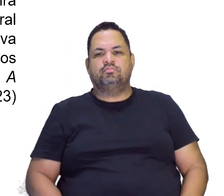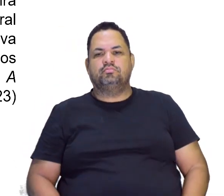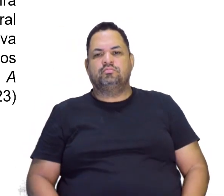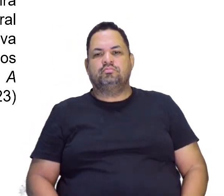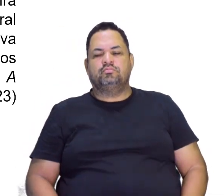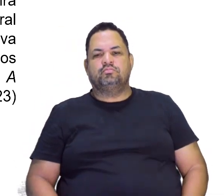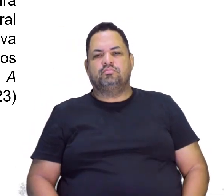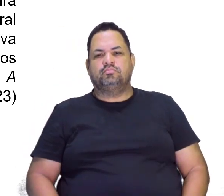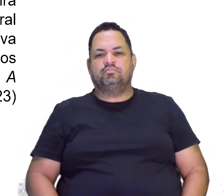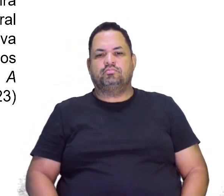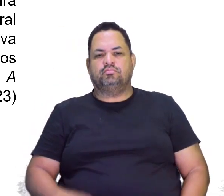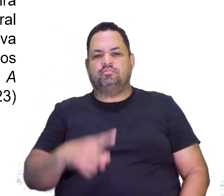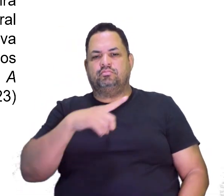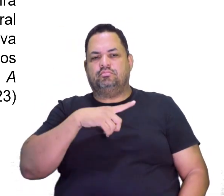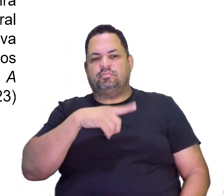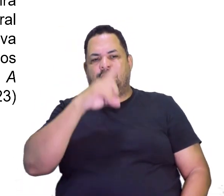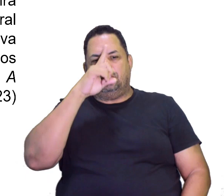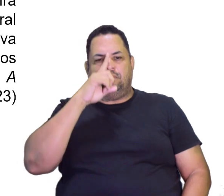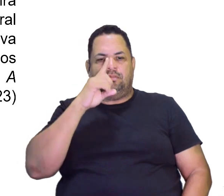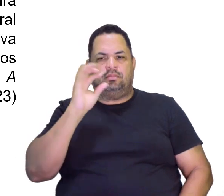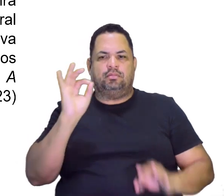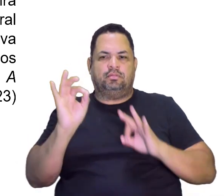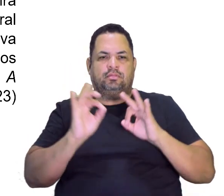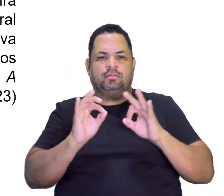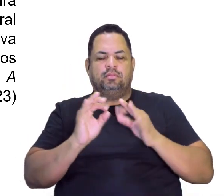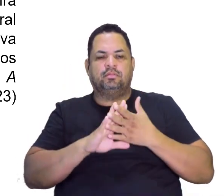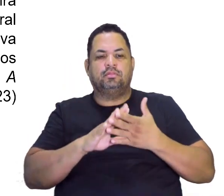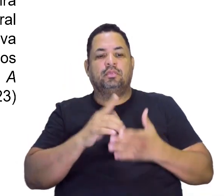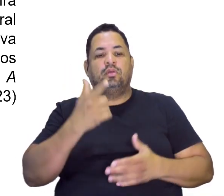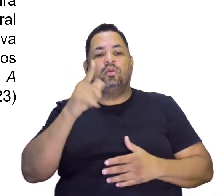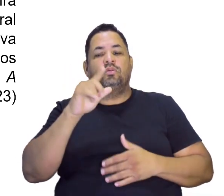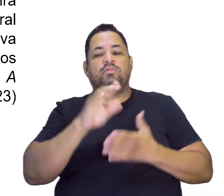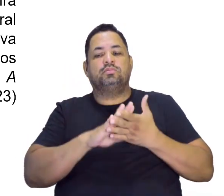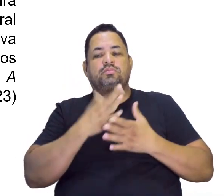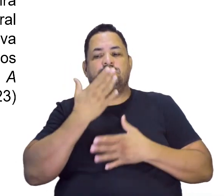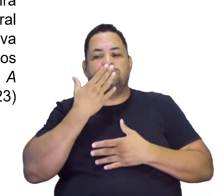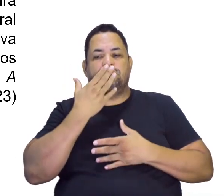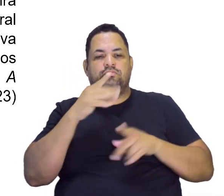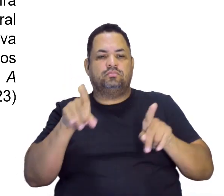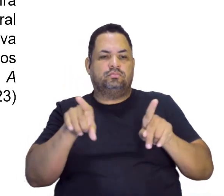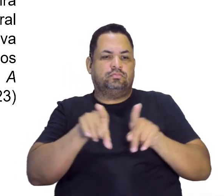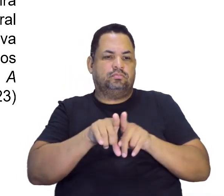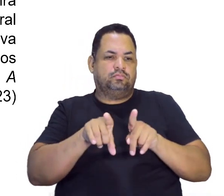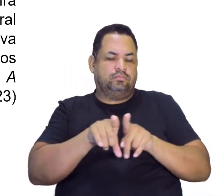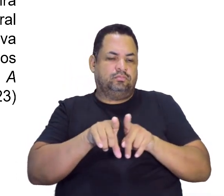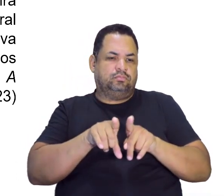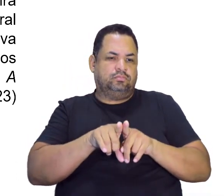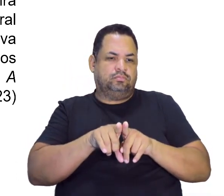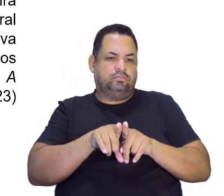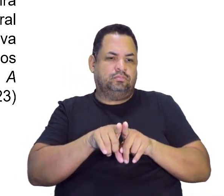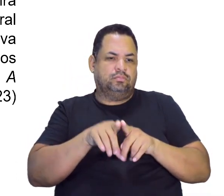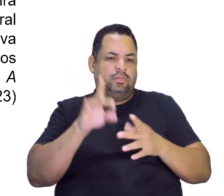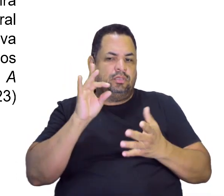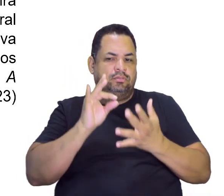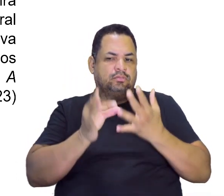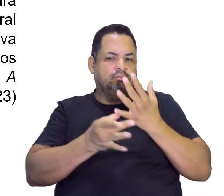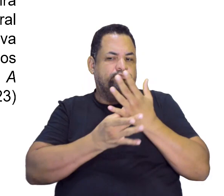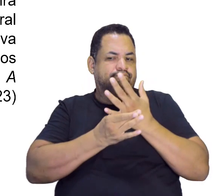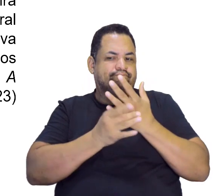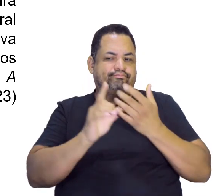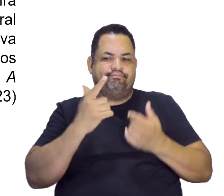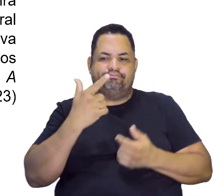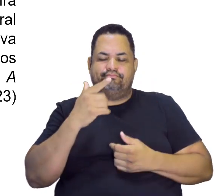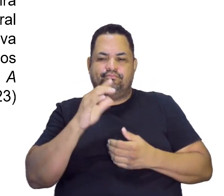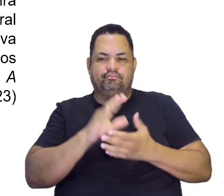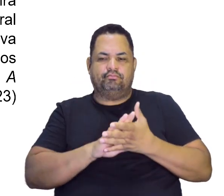um amarelo aí creme né essas outras cores eh na na realidade não